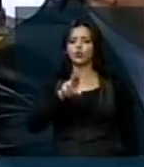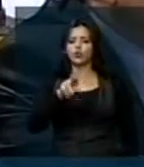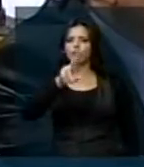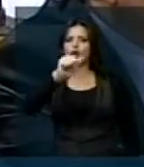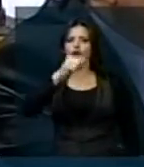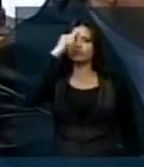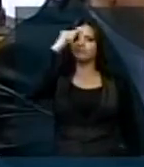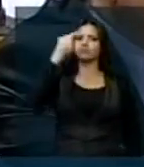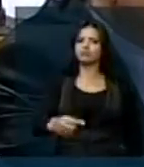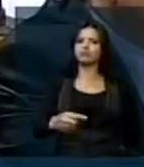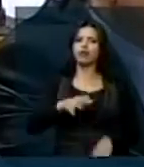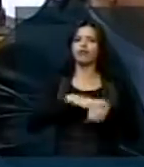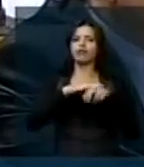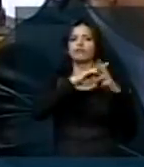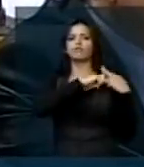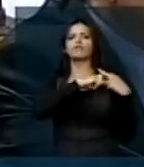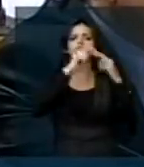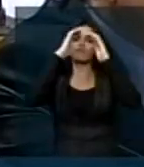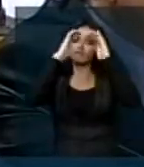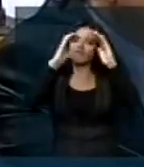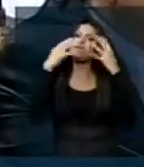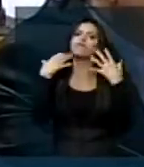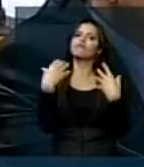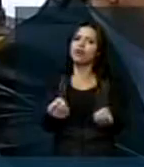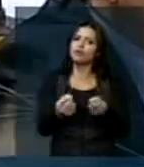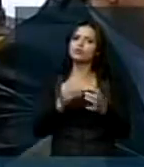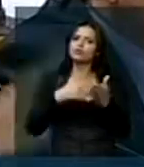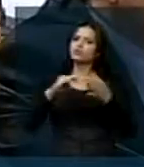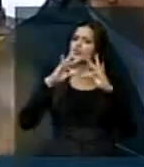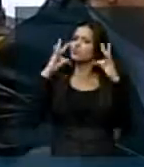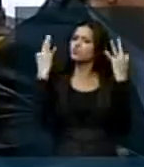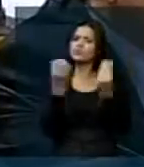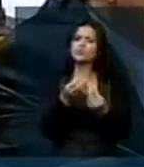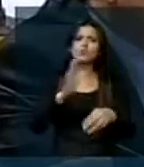E esse papel haveremos de cumprir de todas as